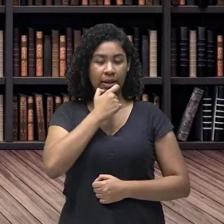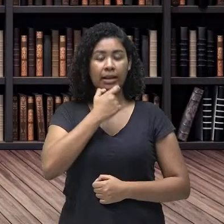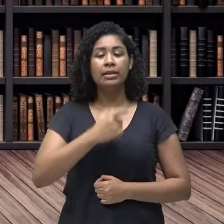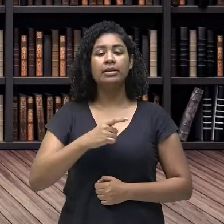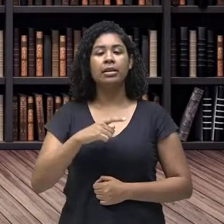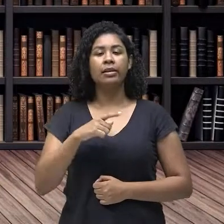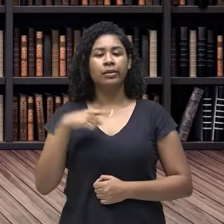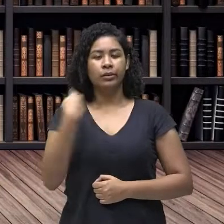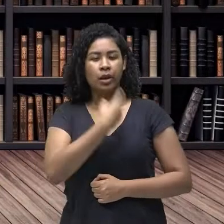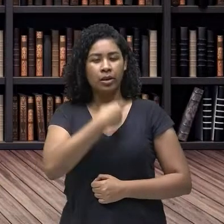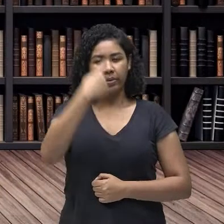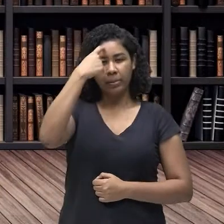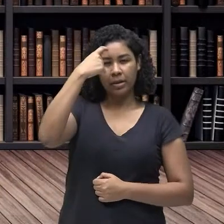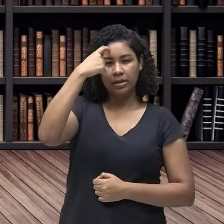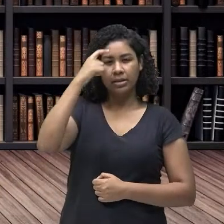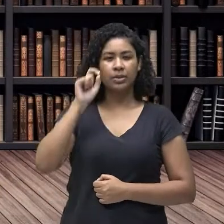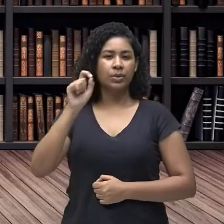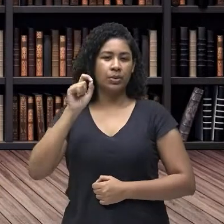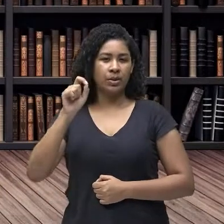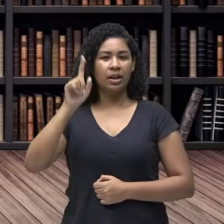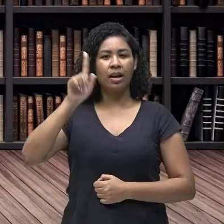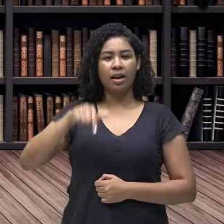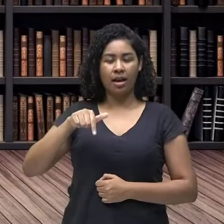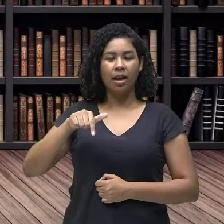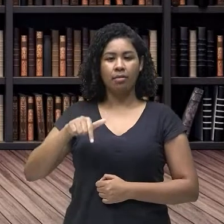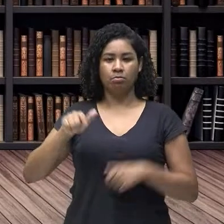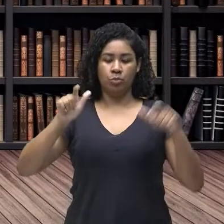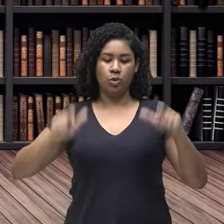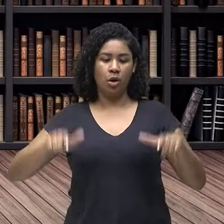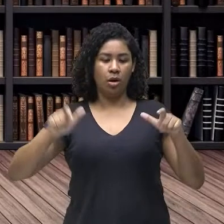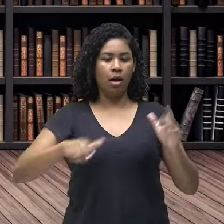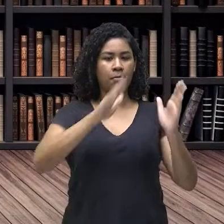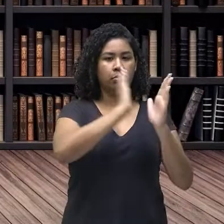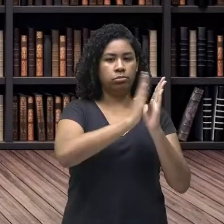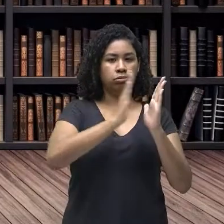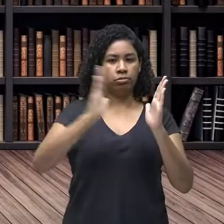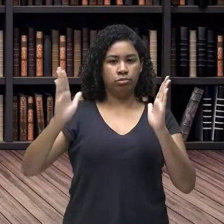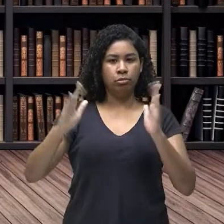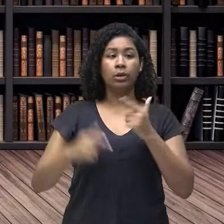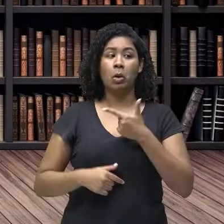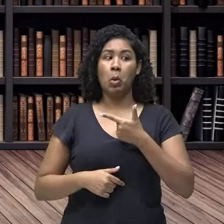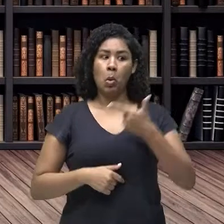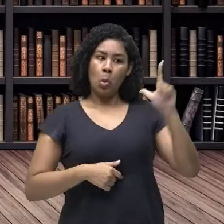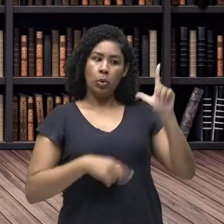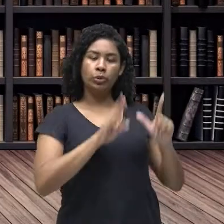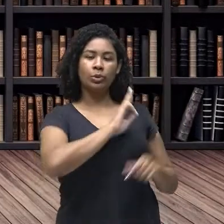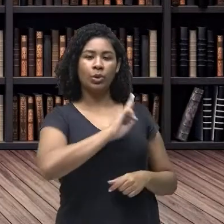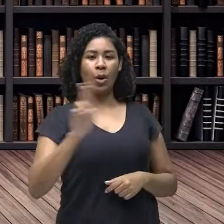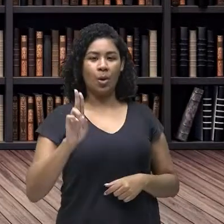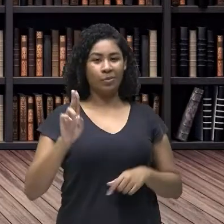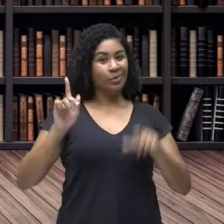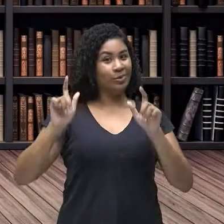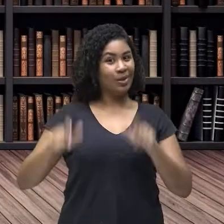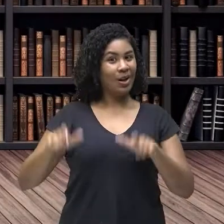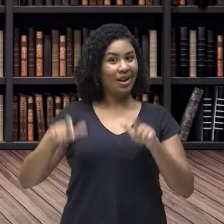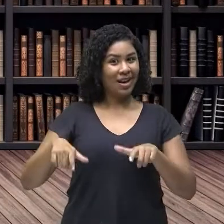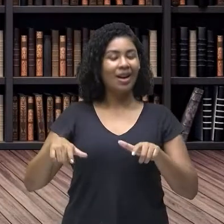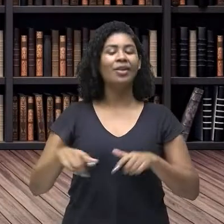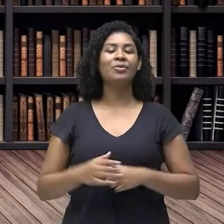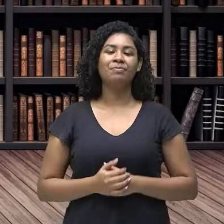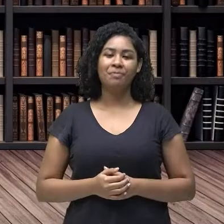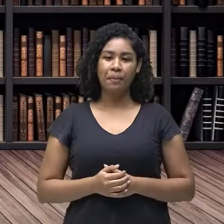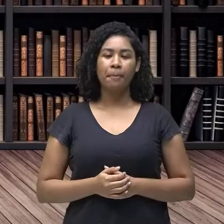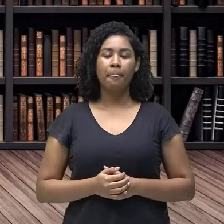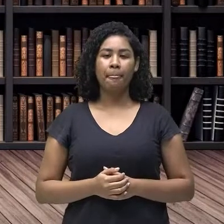acha que é uma livraria, né? Mas livraria, como é que eu falo? Bookstore. Bookstore. E aí essa palavra é o